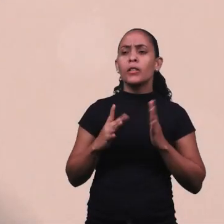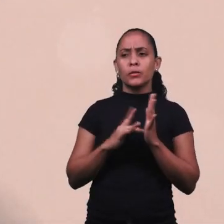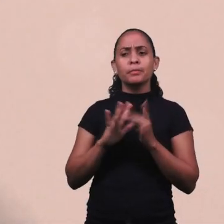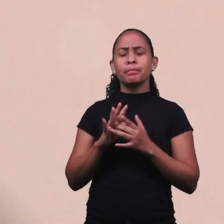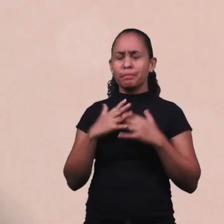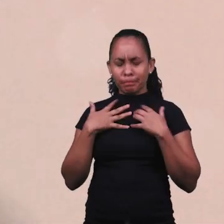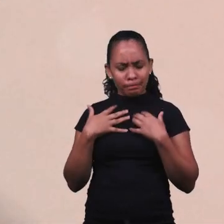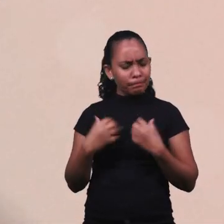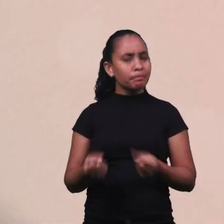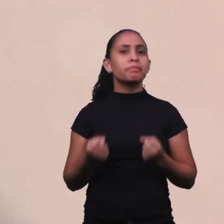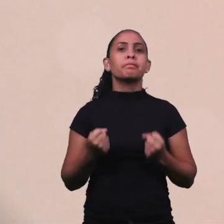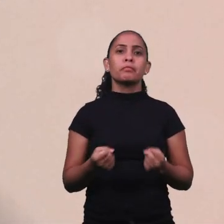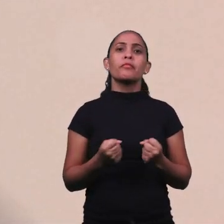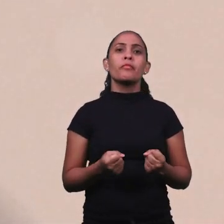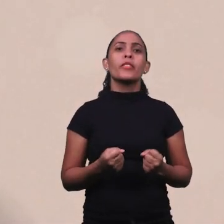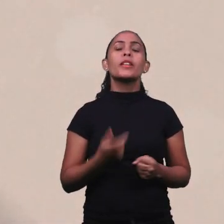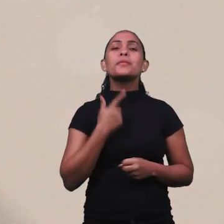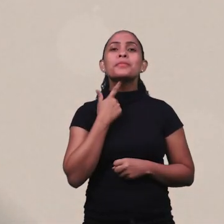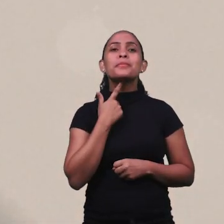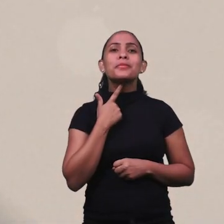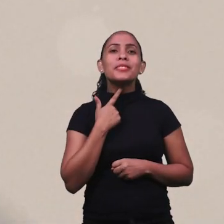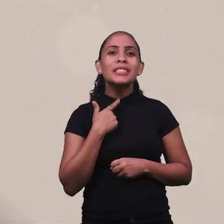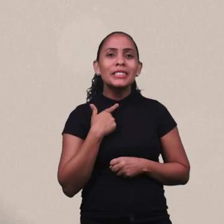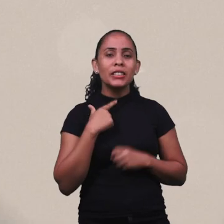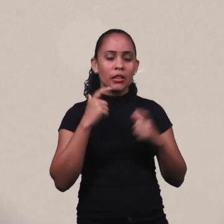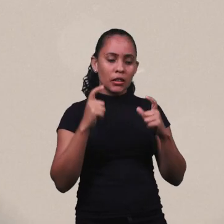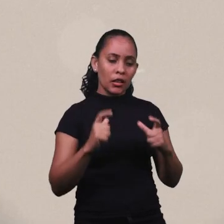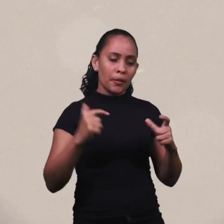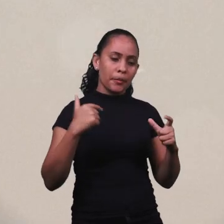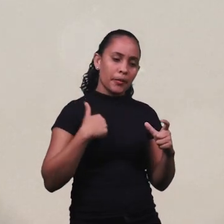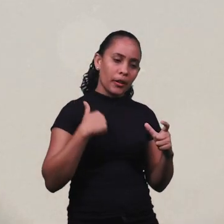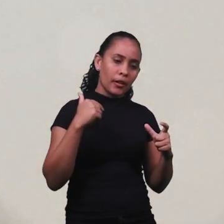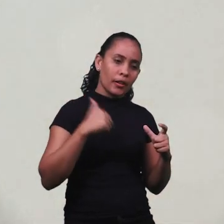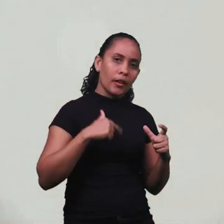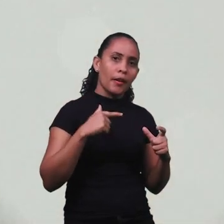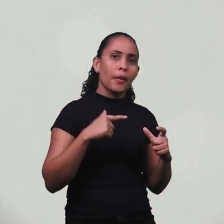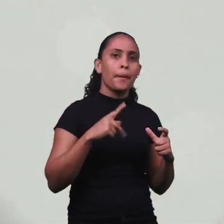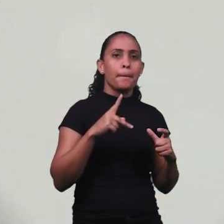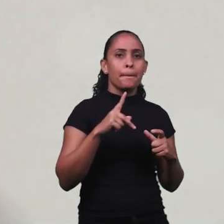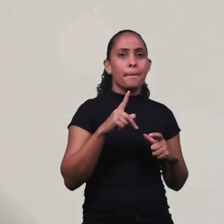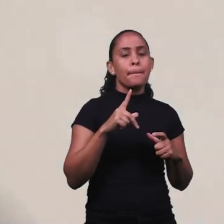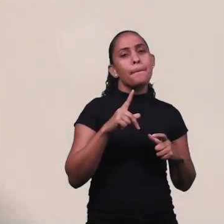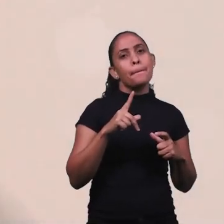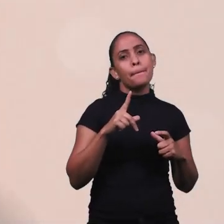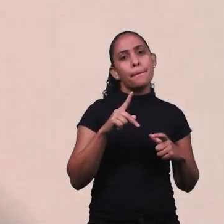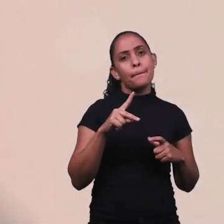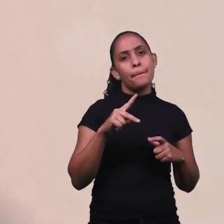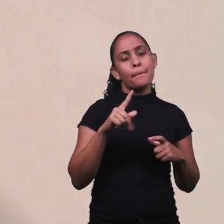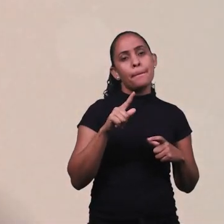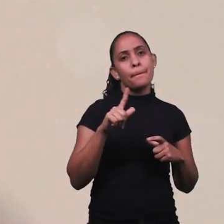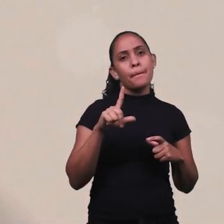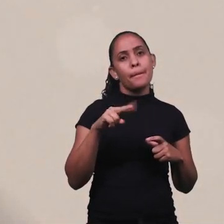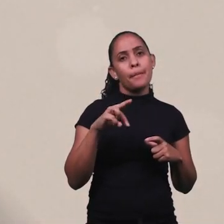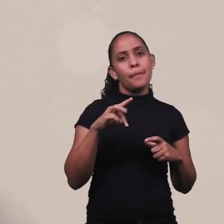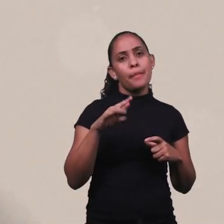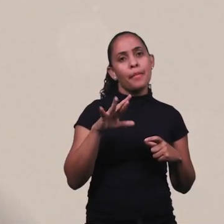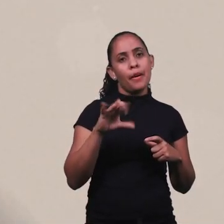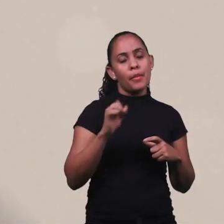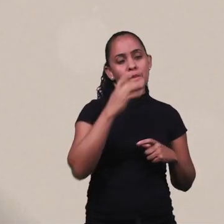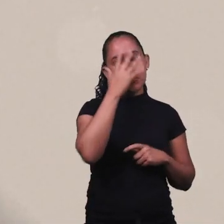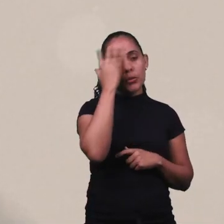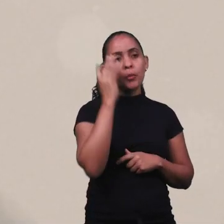pelo Senhor. E senti o desejo de também trazer a obra aqui para a União dos Palmares, para que as pessoas